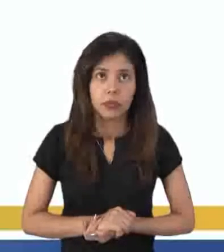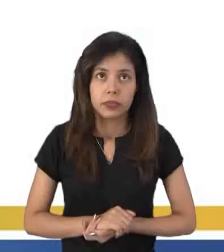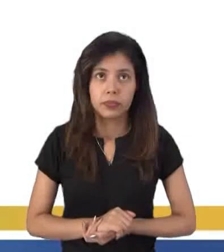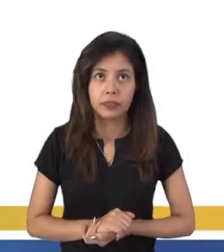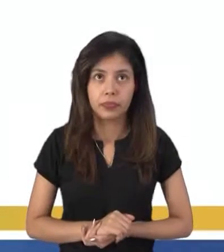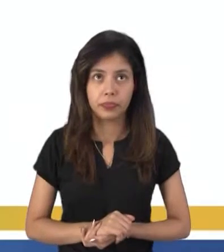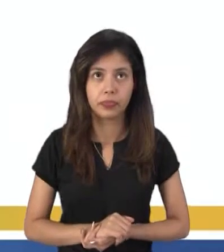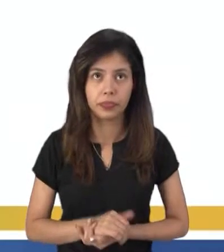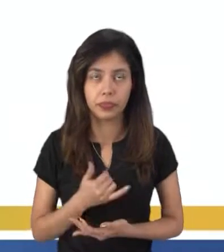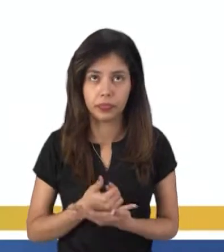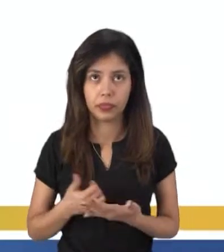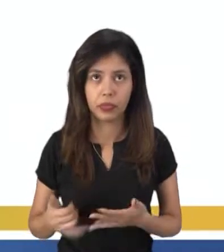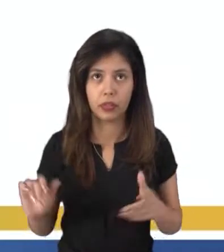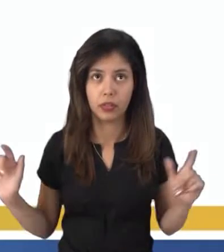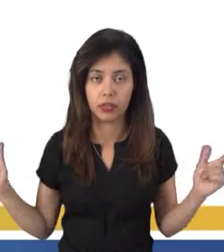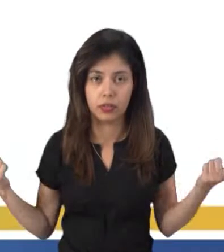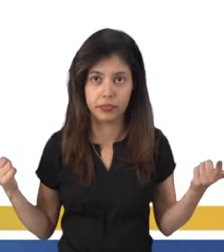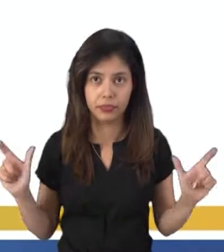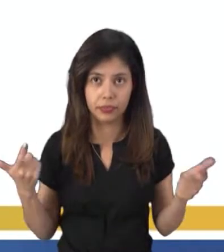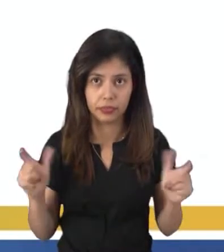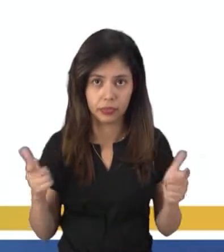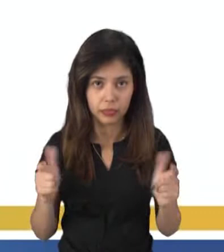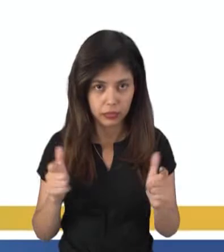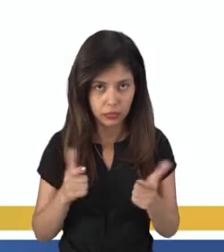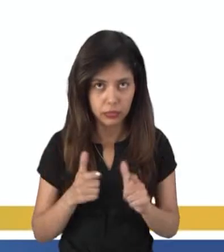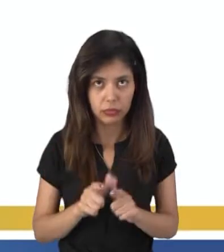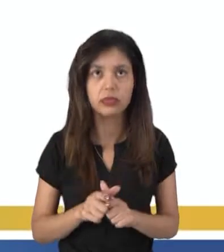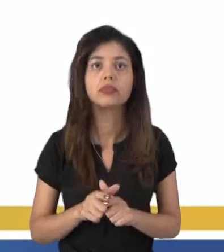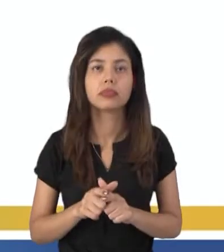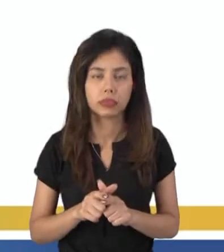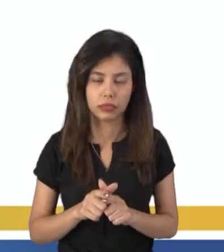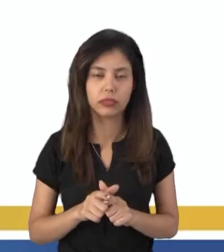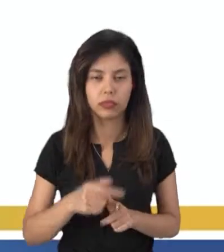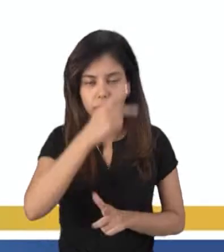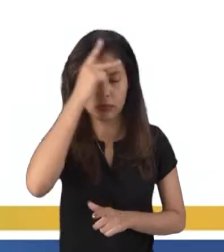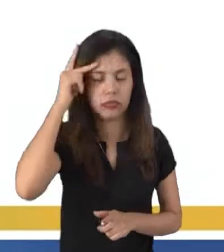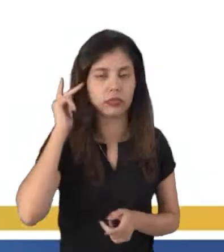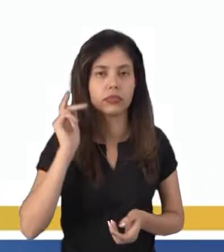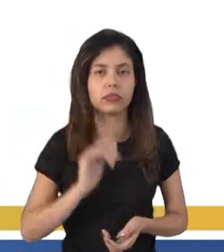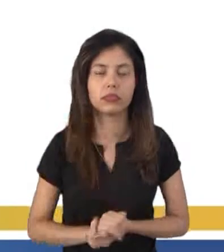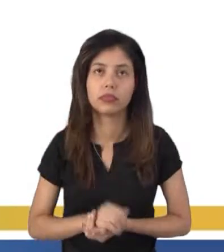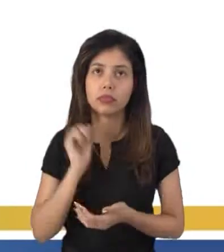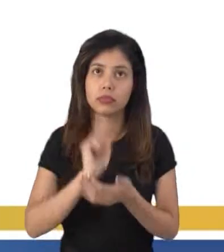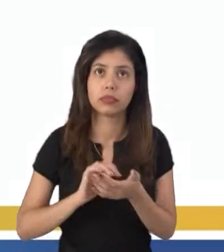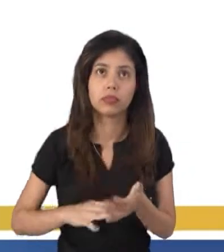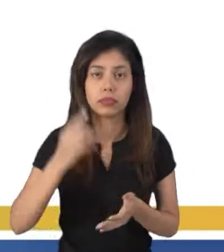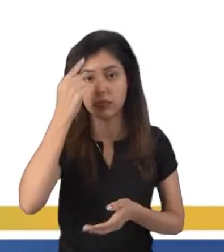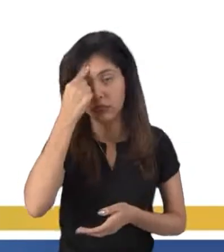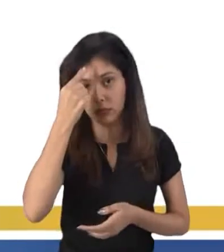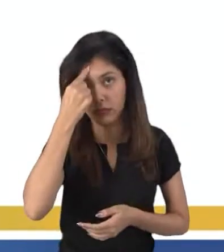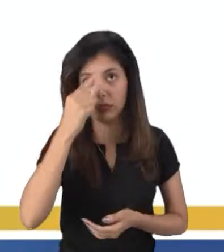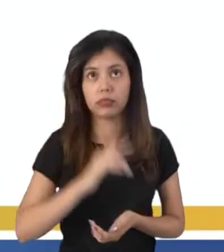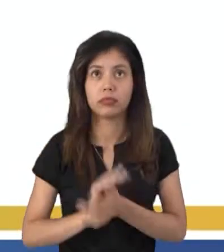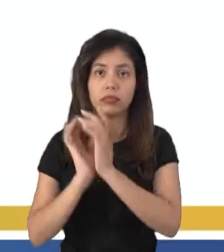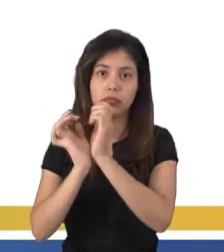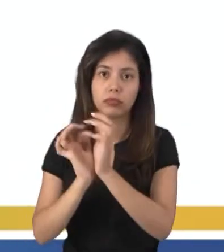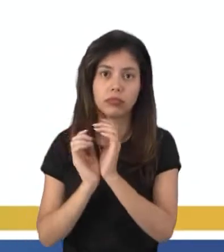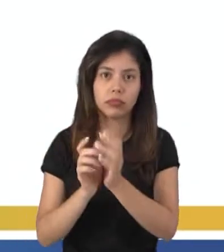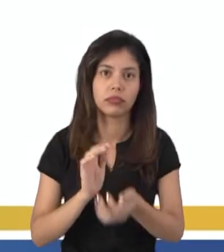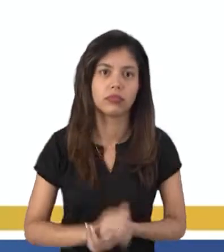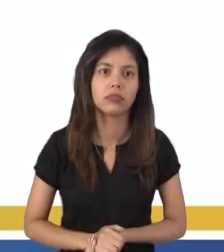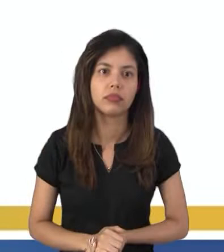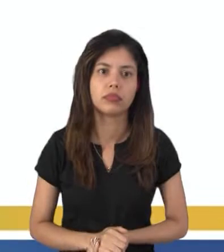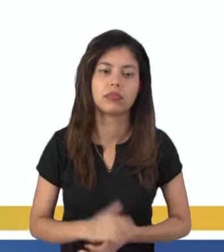Nesse caso, quando a gente fala de drogas depressoras, são drogas que vão levar a pessoa à diminuição da sua atividade cerebral. A pessoa vai se